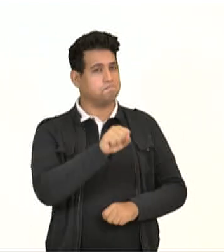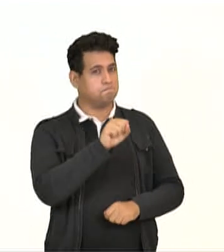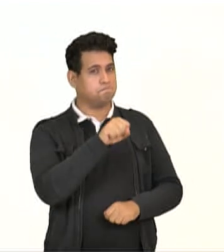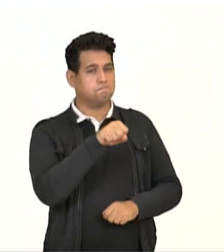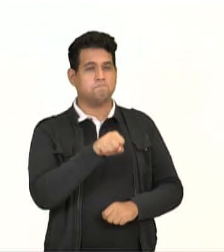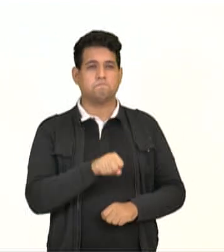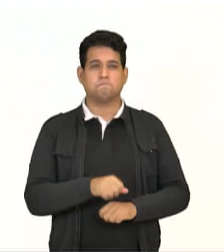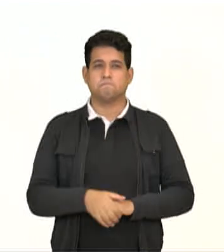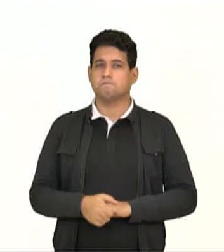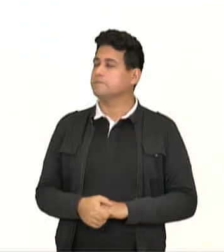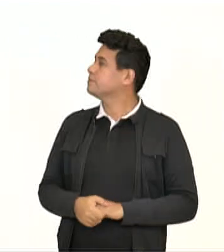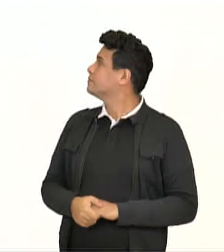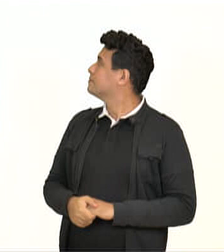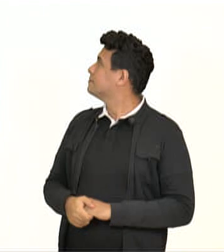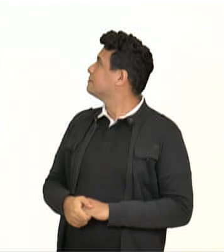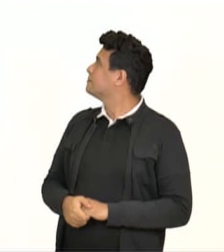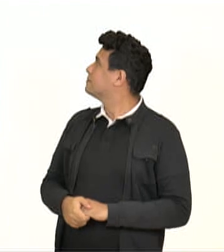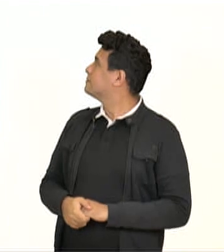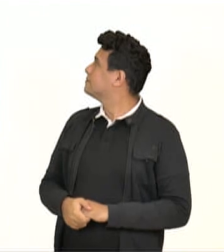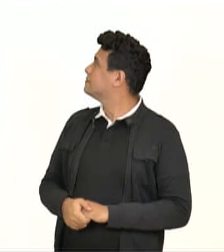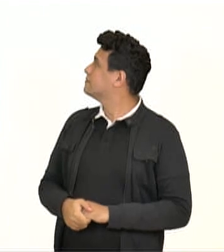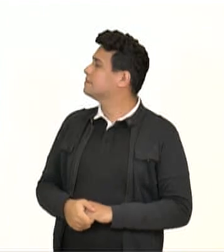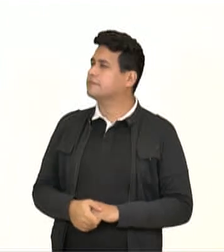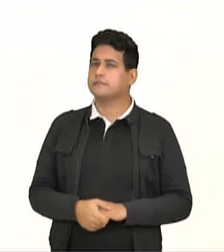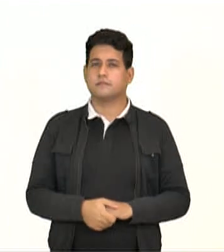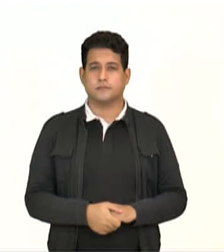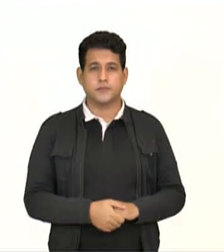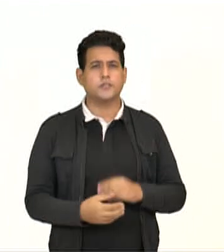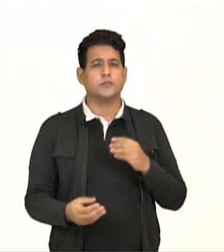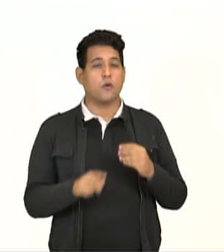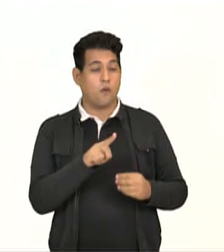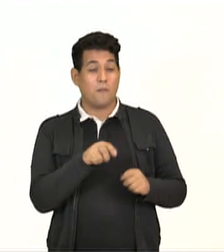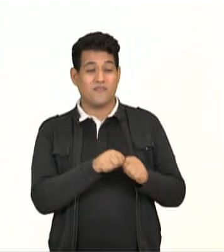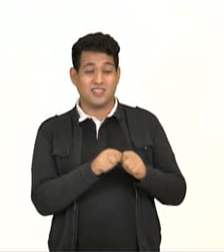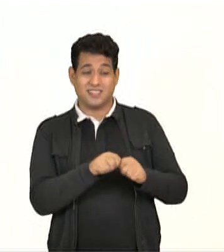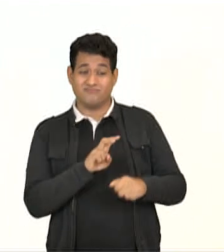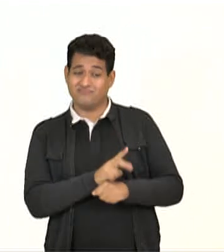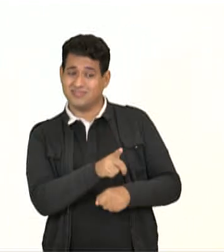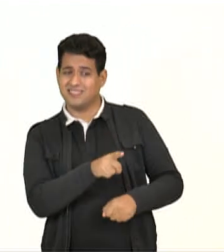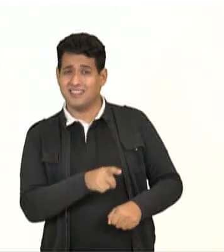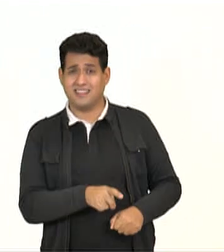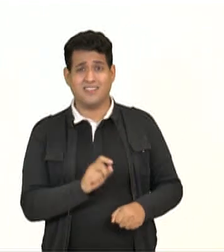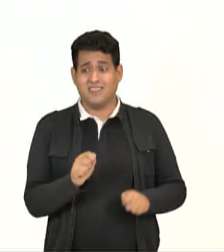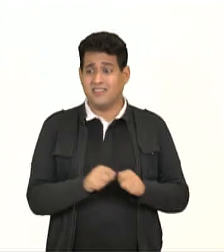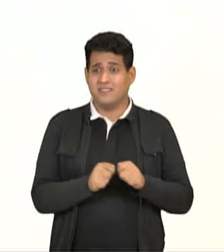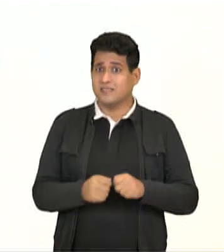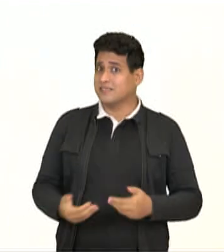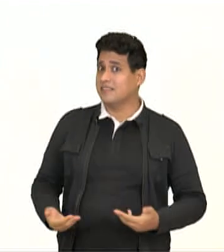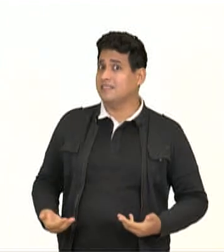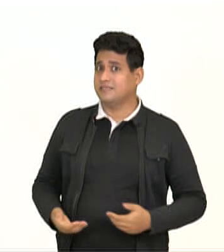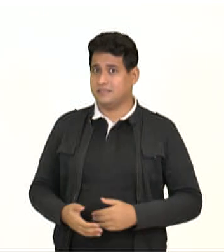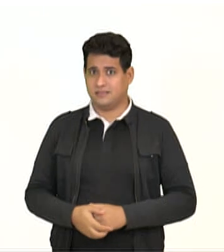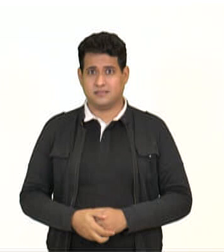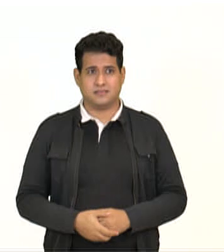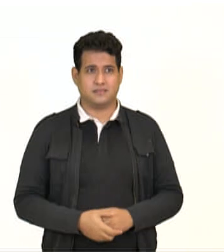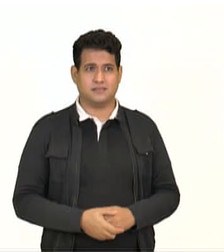the way you treat her. What else can I do? Do jeito que você a trata, o que mais eu posso fazer?